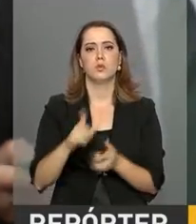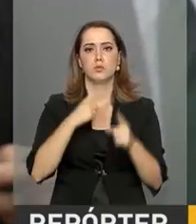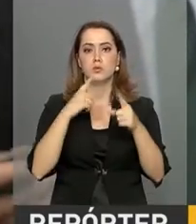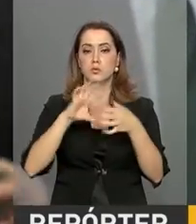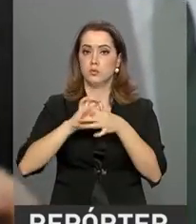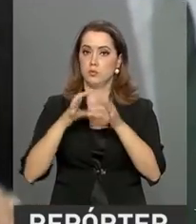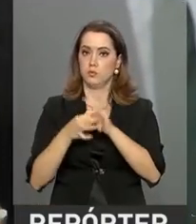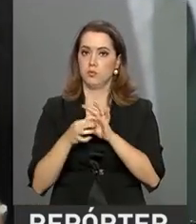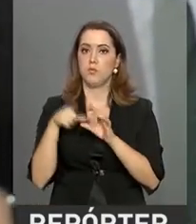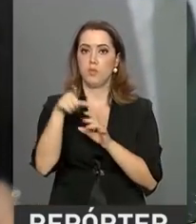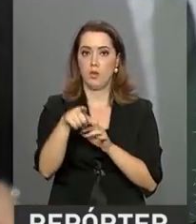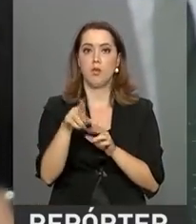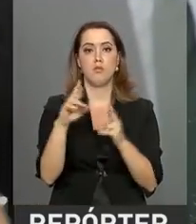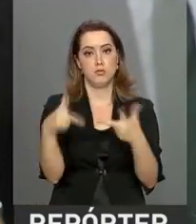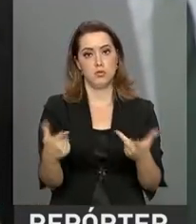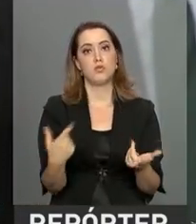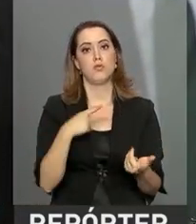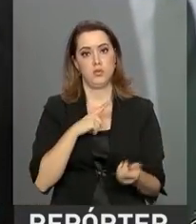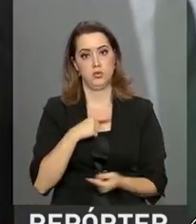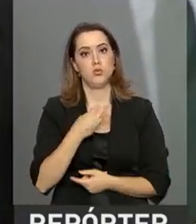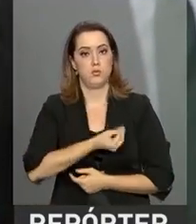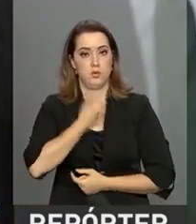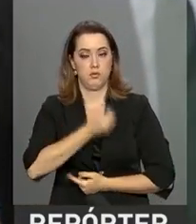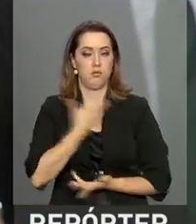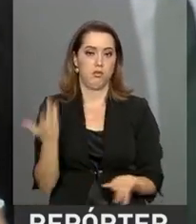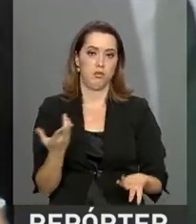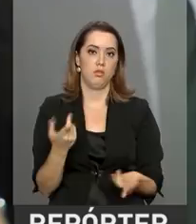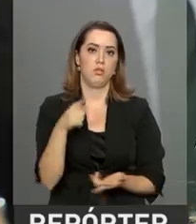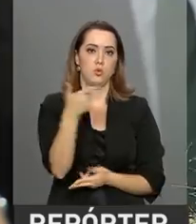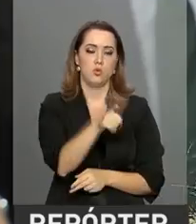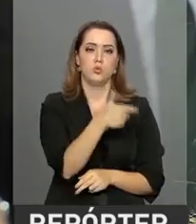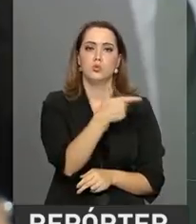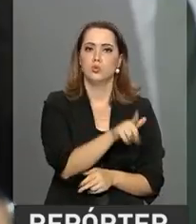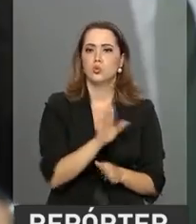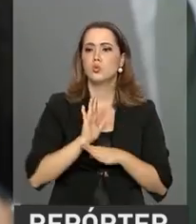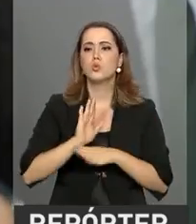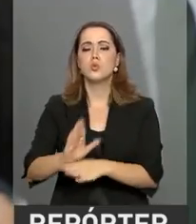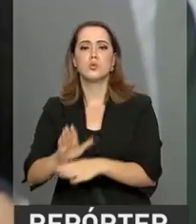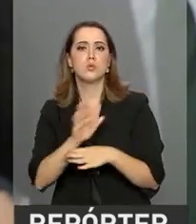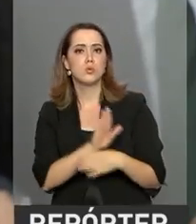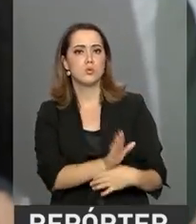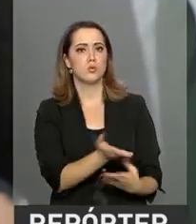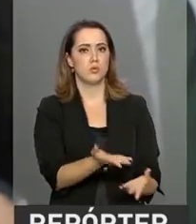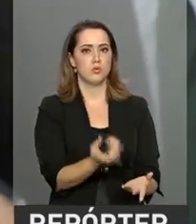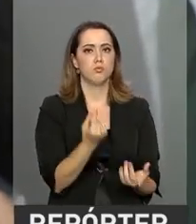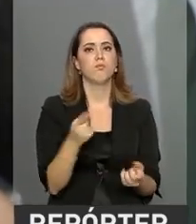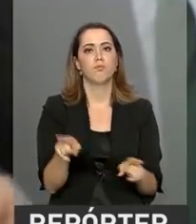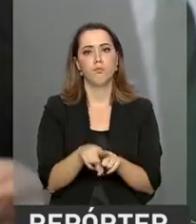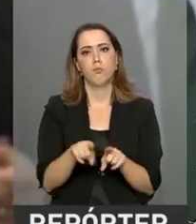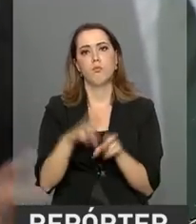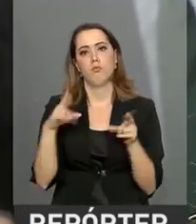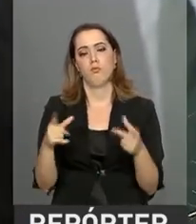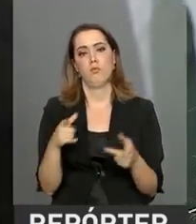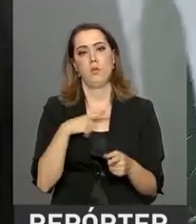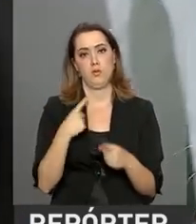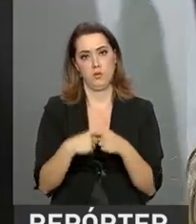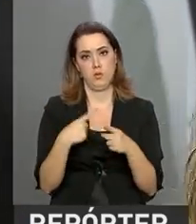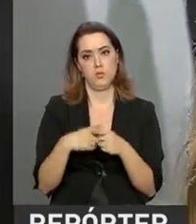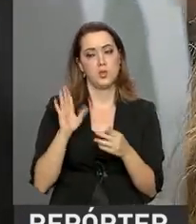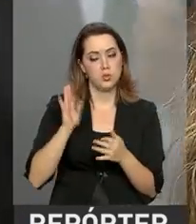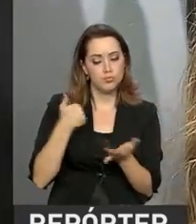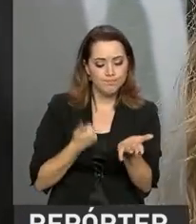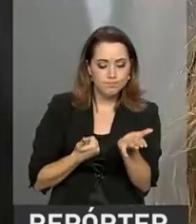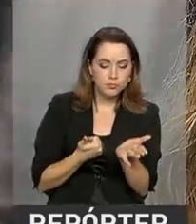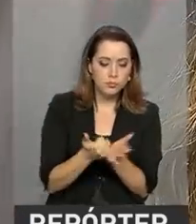e acho que pra mim e teve um diferencial muito grande dos outros patrocinadores dos outros né apoio da federação que eles desde o